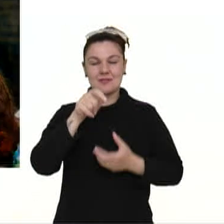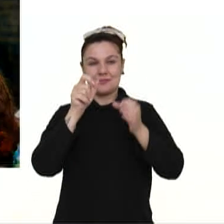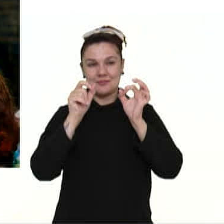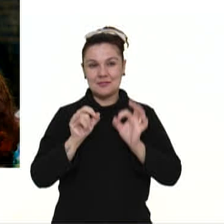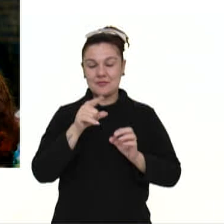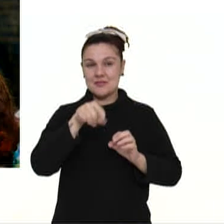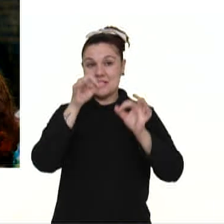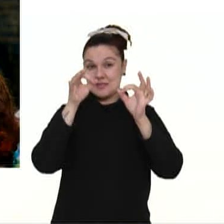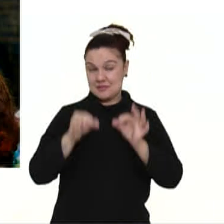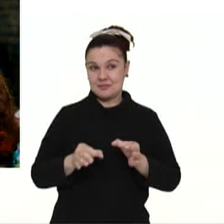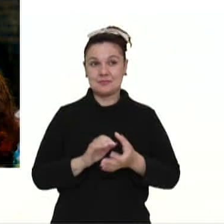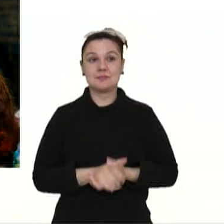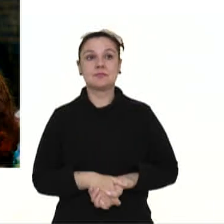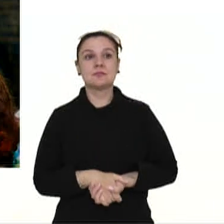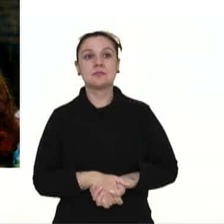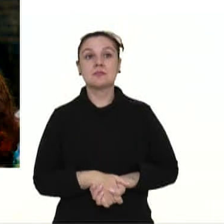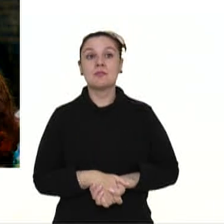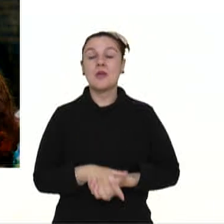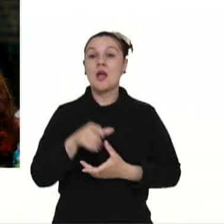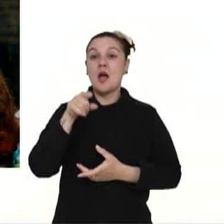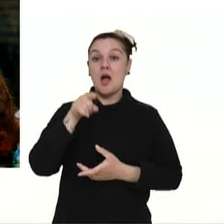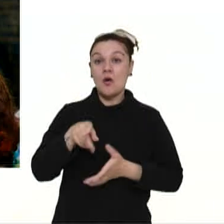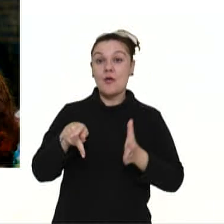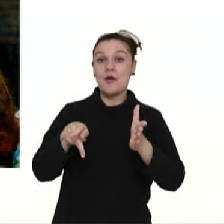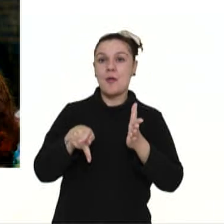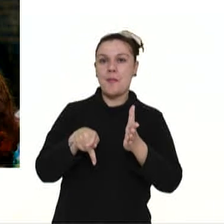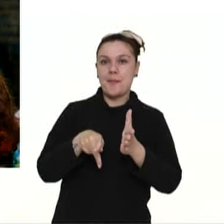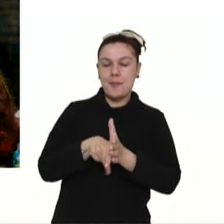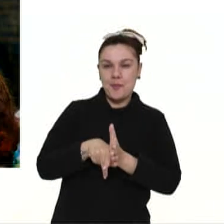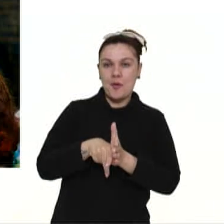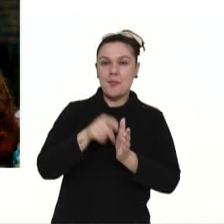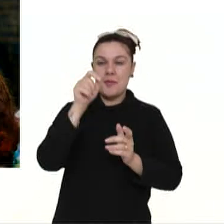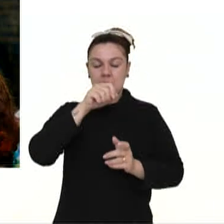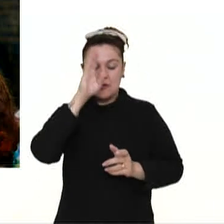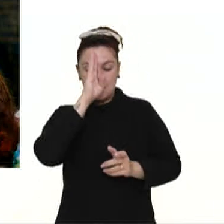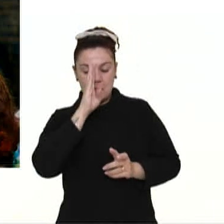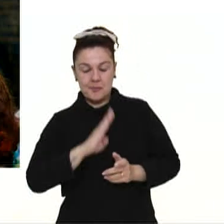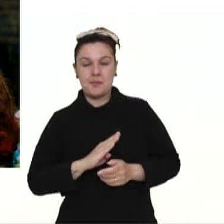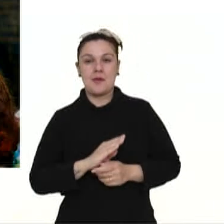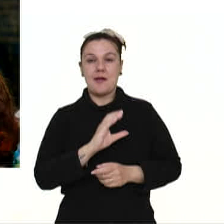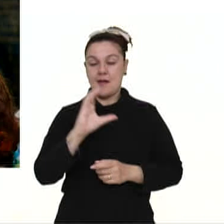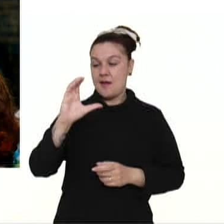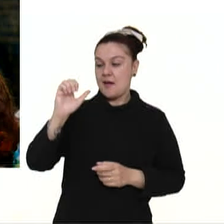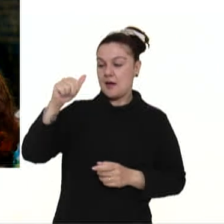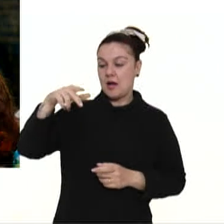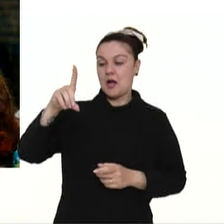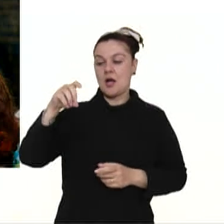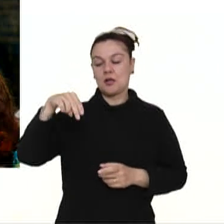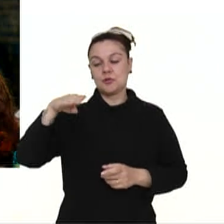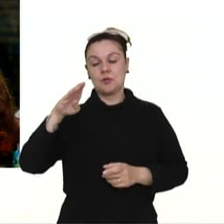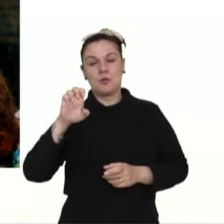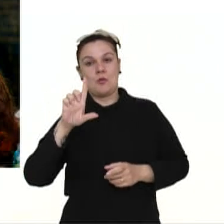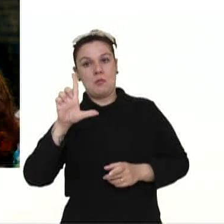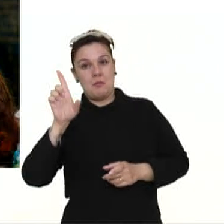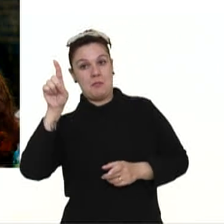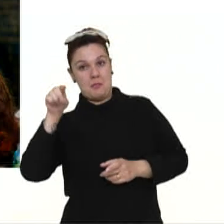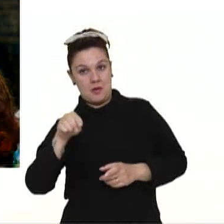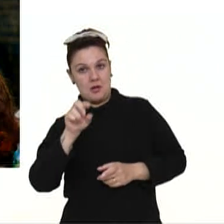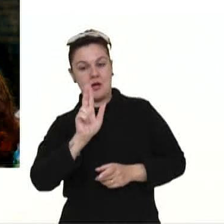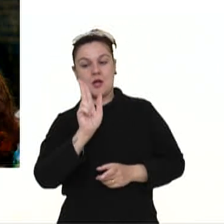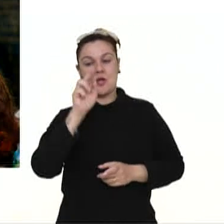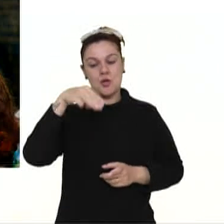acertaram. Continuamos. Cultura afrodescendente no Brasil. Candomblé e Umbanda. Então agora vamos trazer